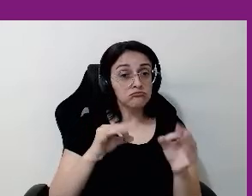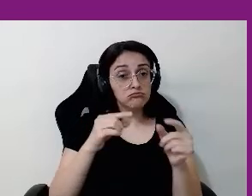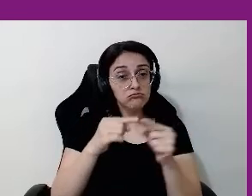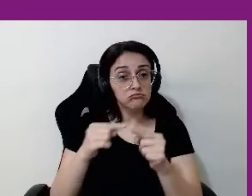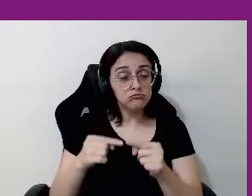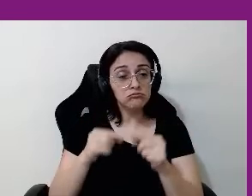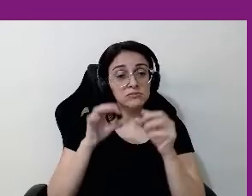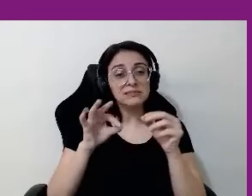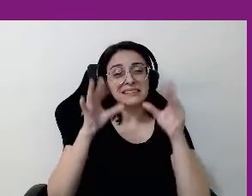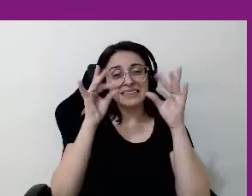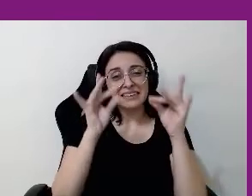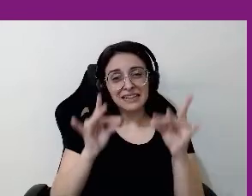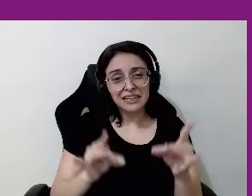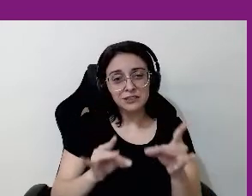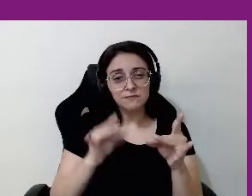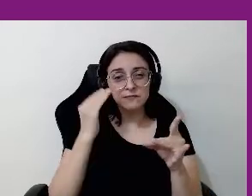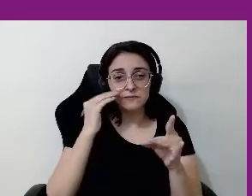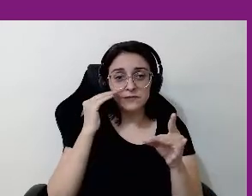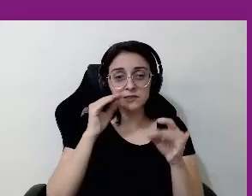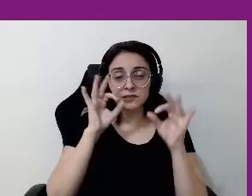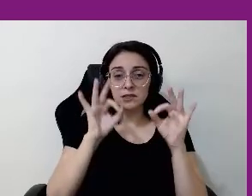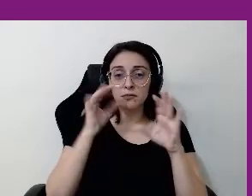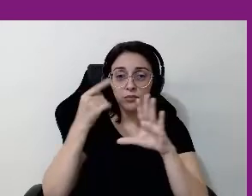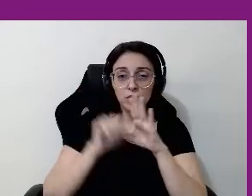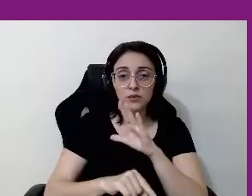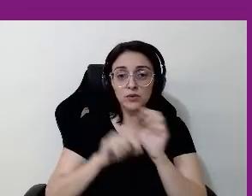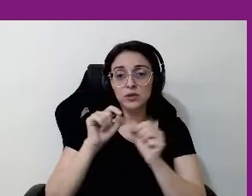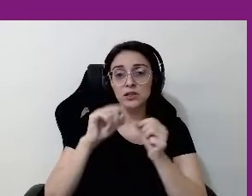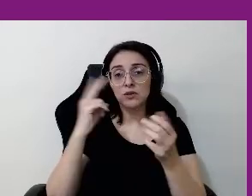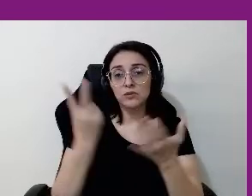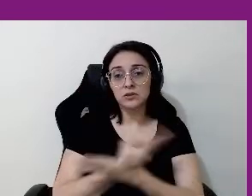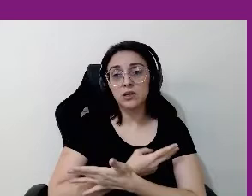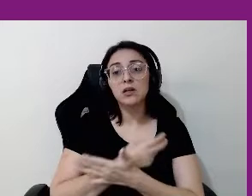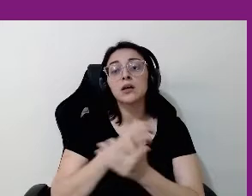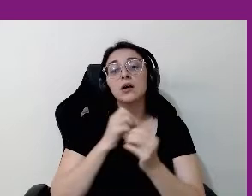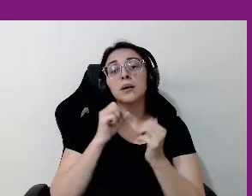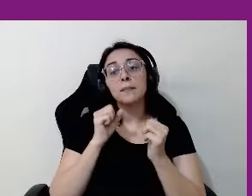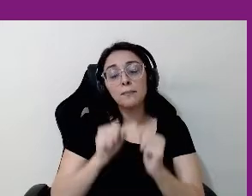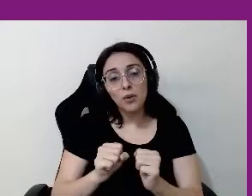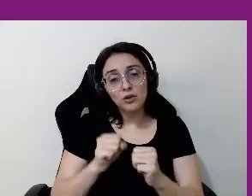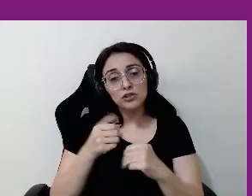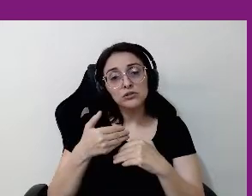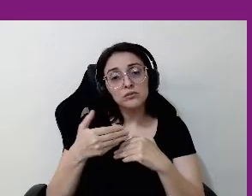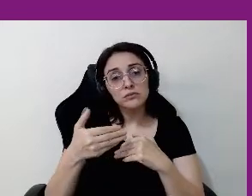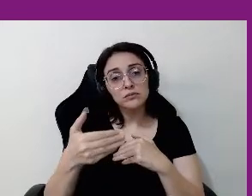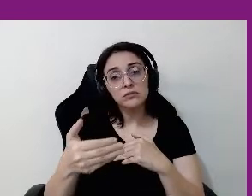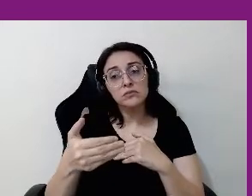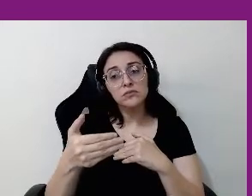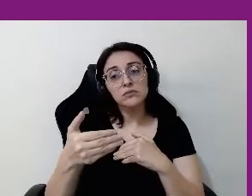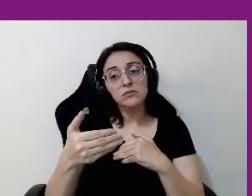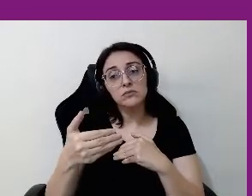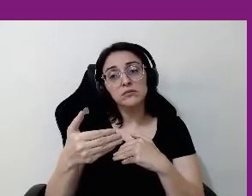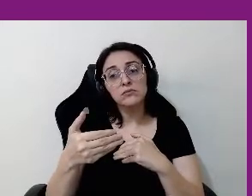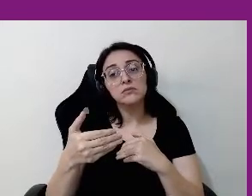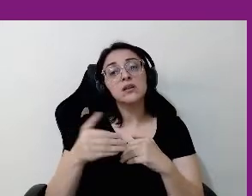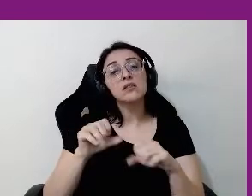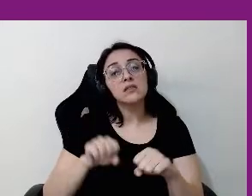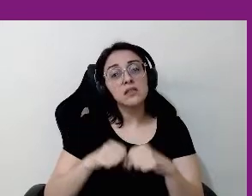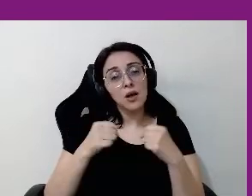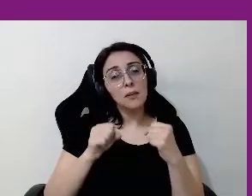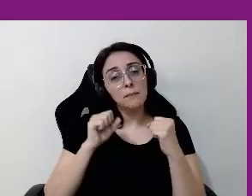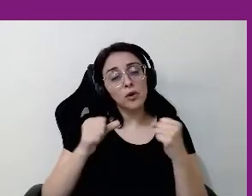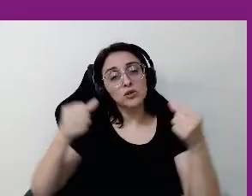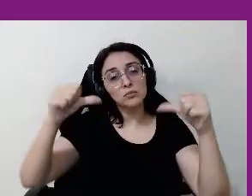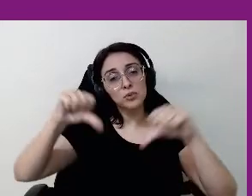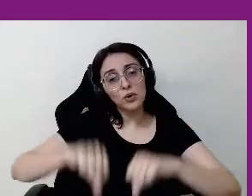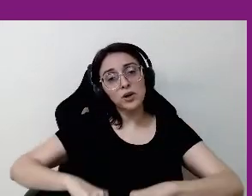adequada, detalhada, e está entendendo profundamente o que está acontecendo, você pode causar barotrauma e você pode